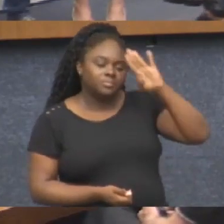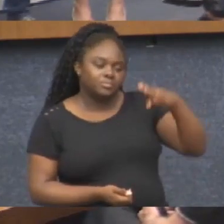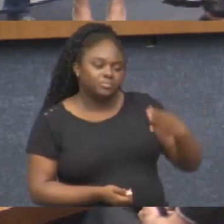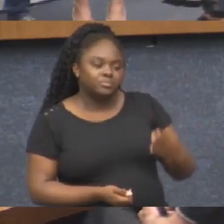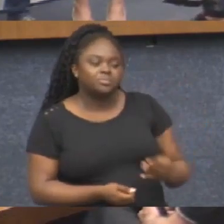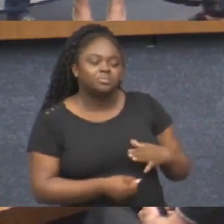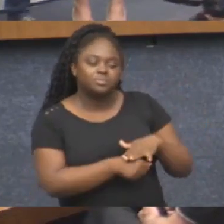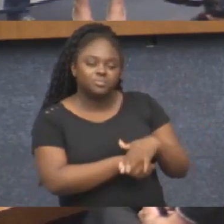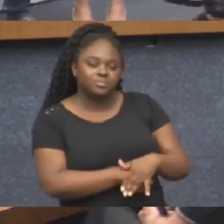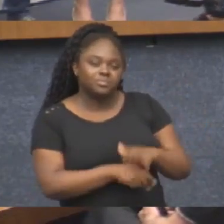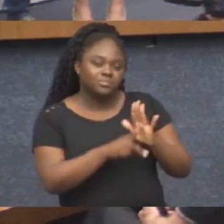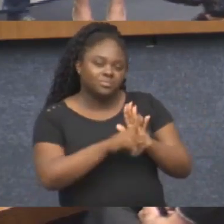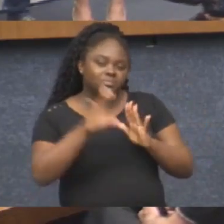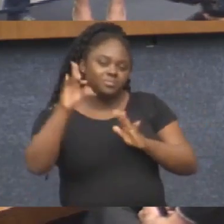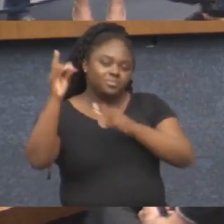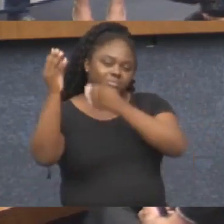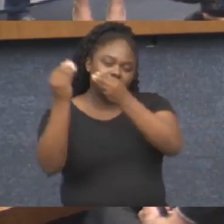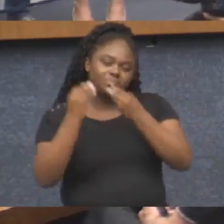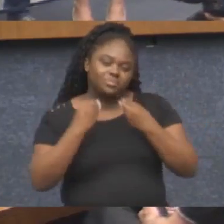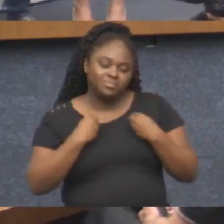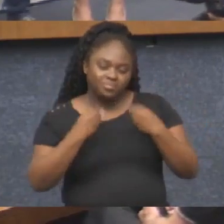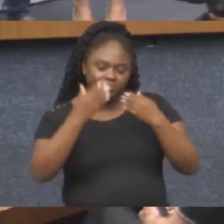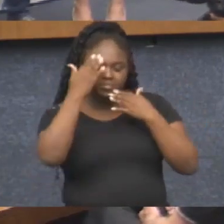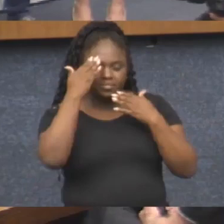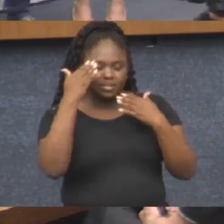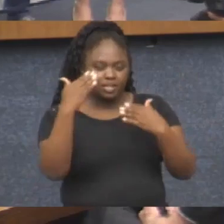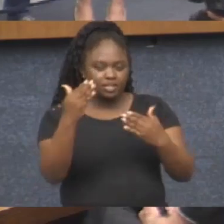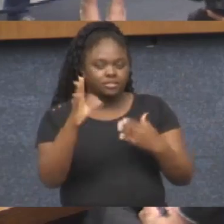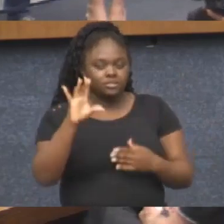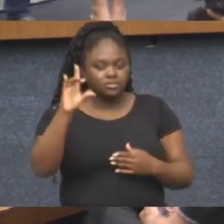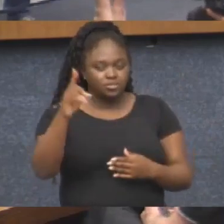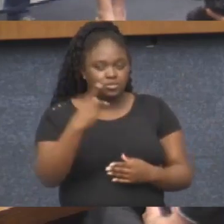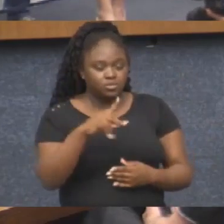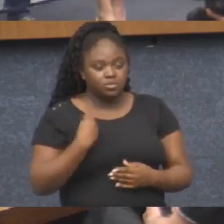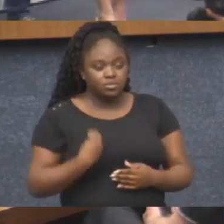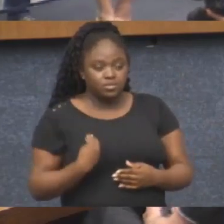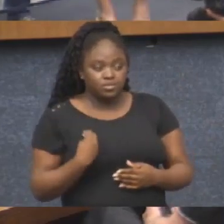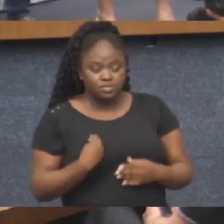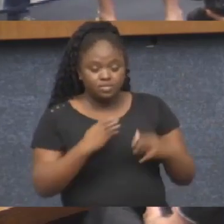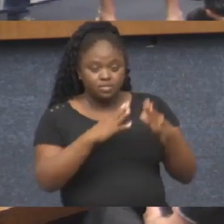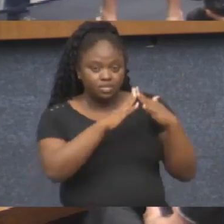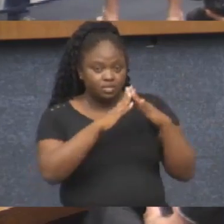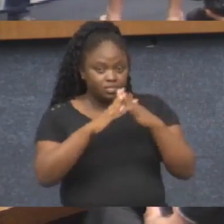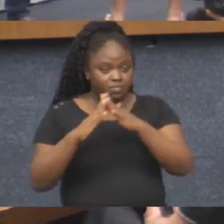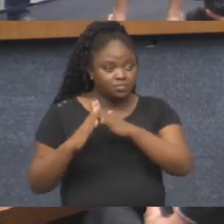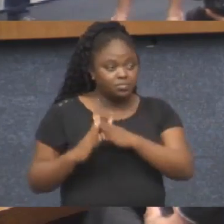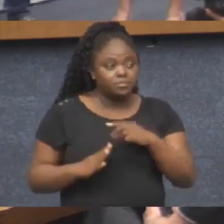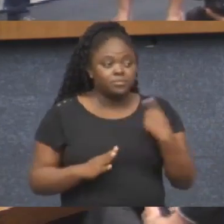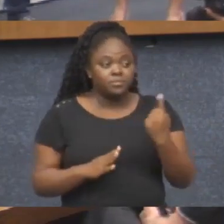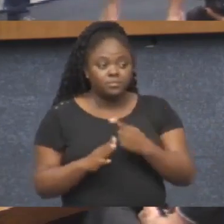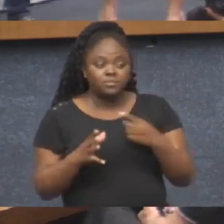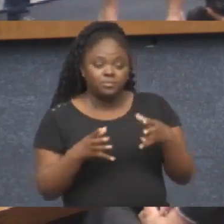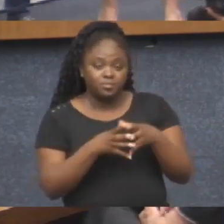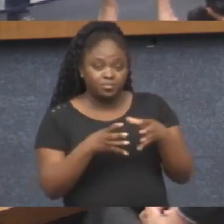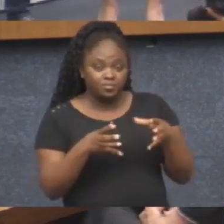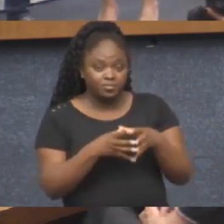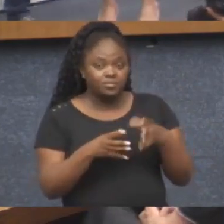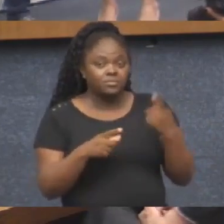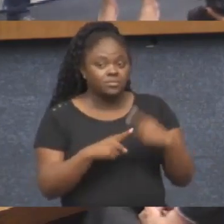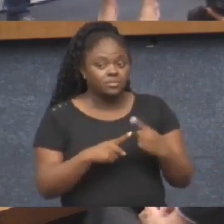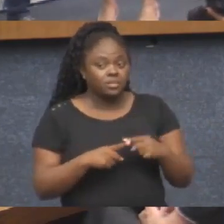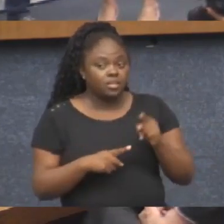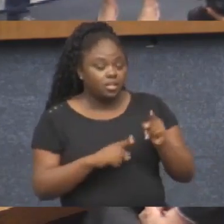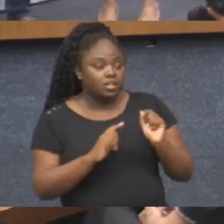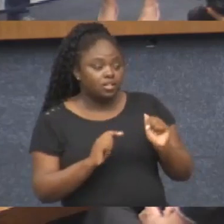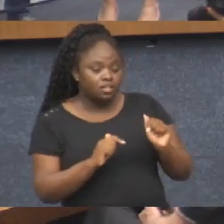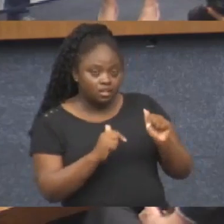homenageando ela nesta noite foi Deus que me deu. Sabe, eu agradeço a Deus pela sua vida na nossa Pedreira, na nossa comunidade. Porque, gente,